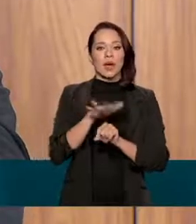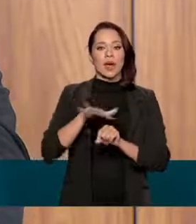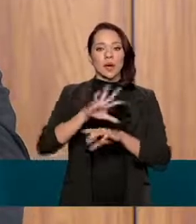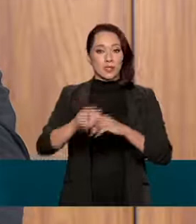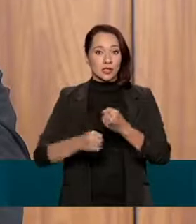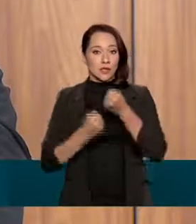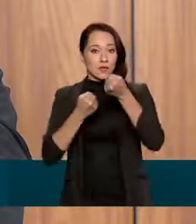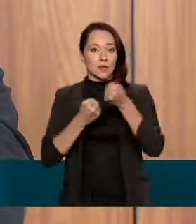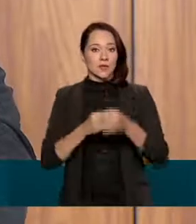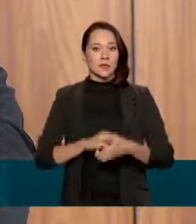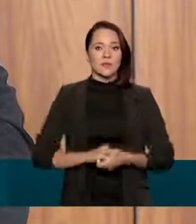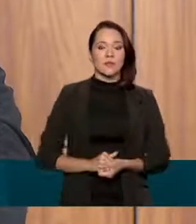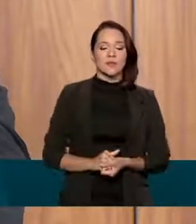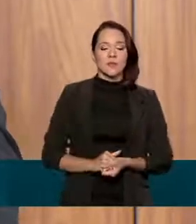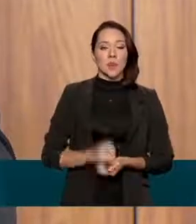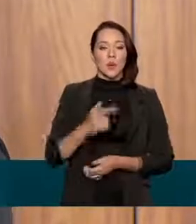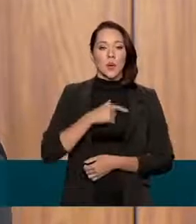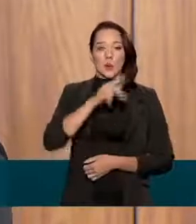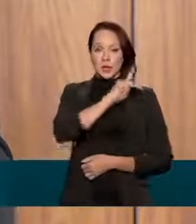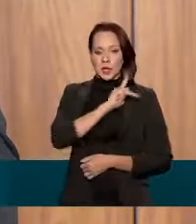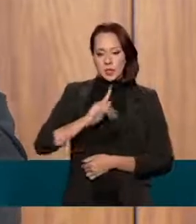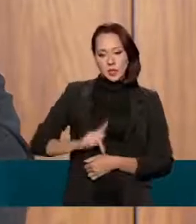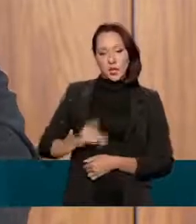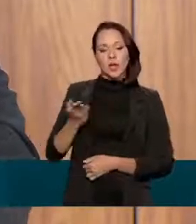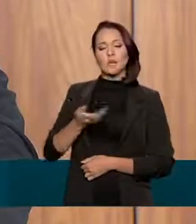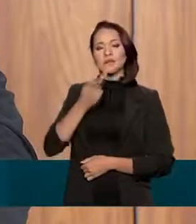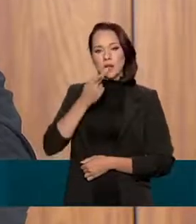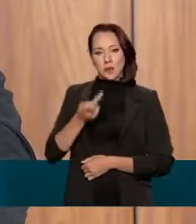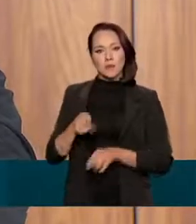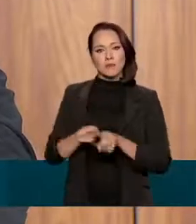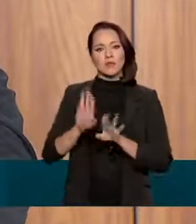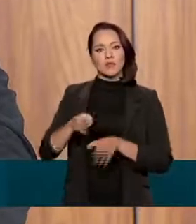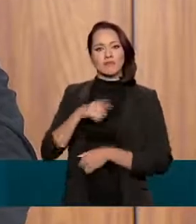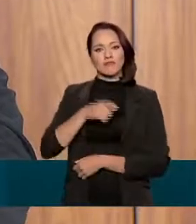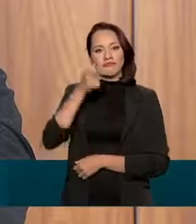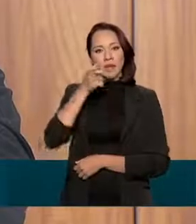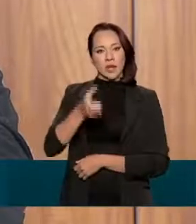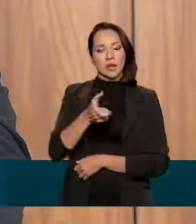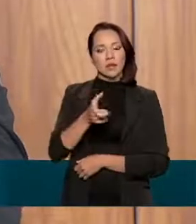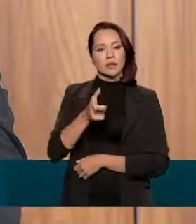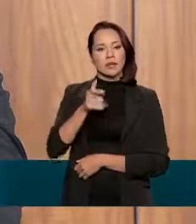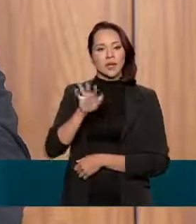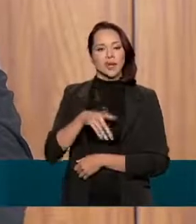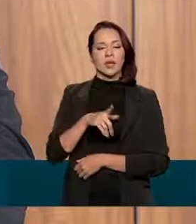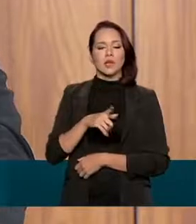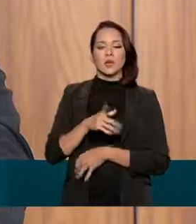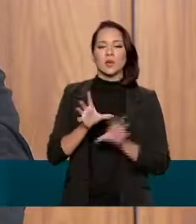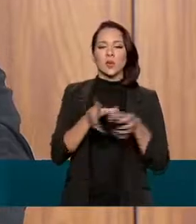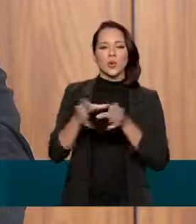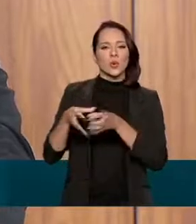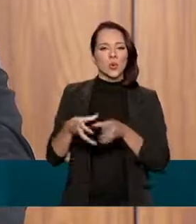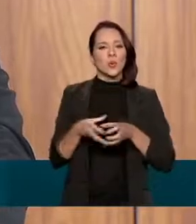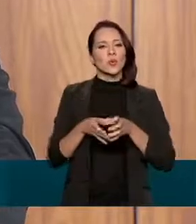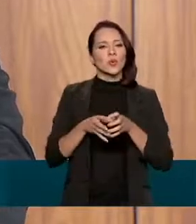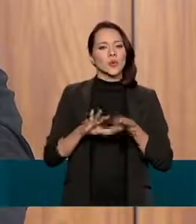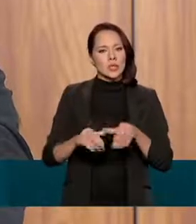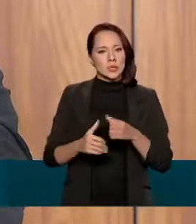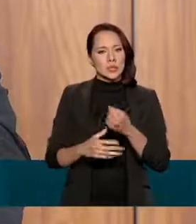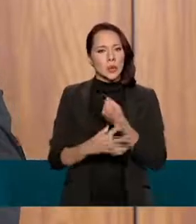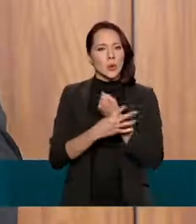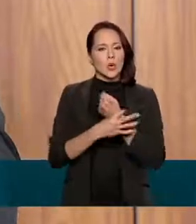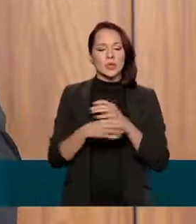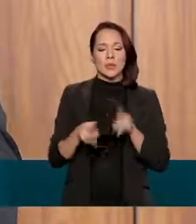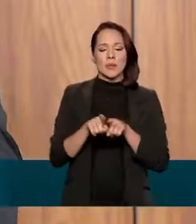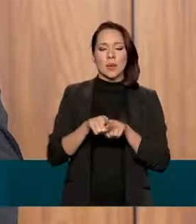questão da Defesa onde o senhor presidente e manifestou seu interesse em renovar sua Frota Você